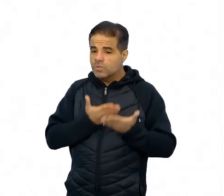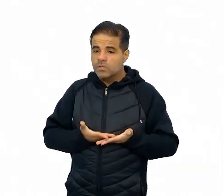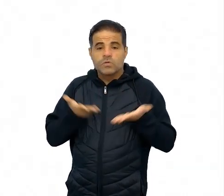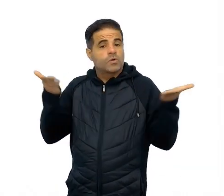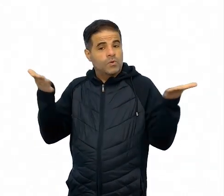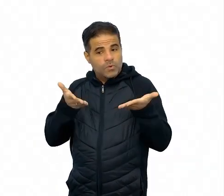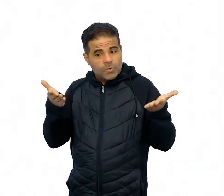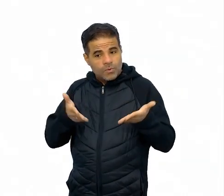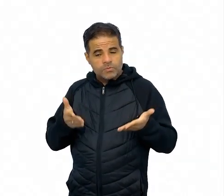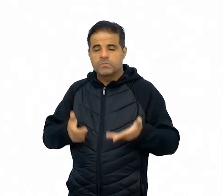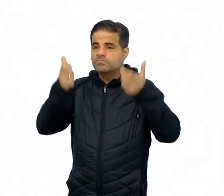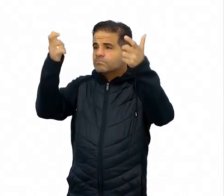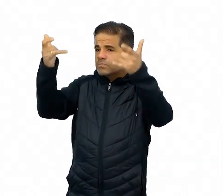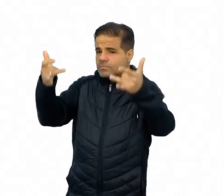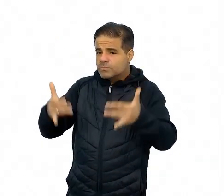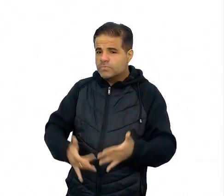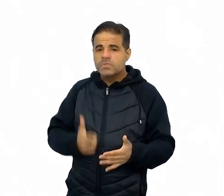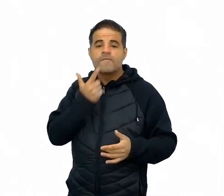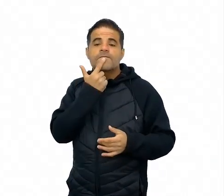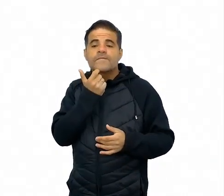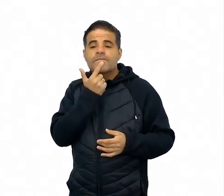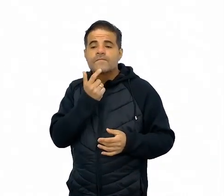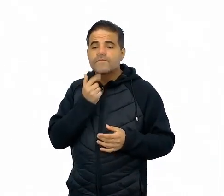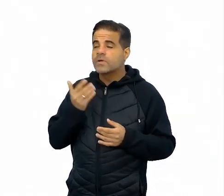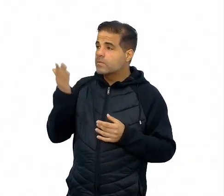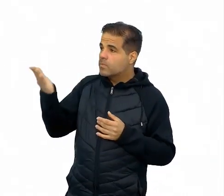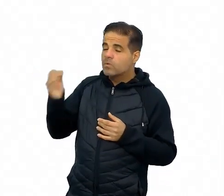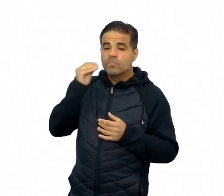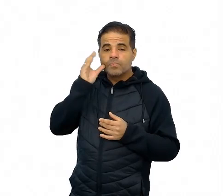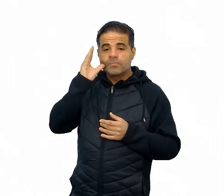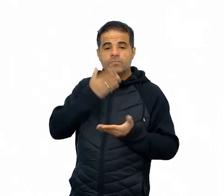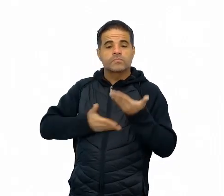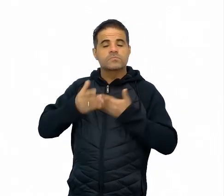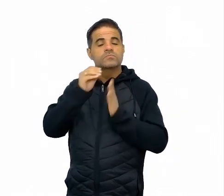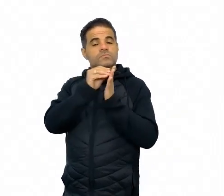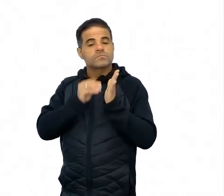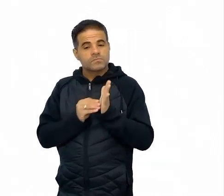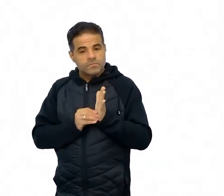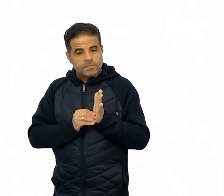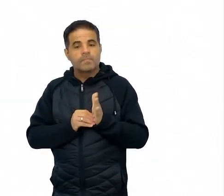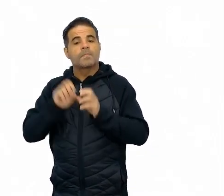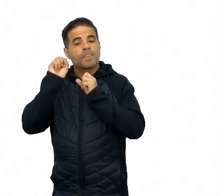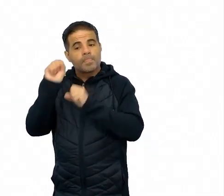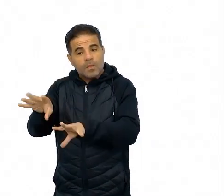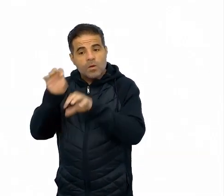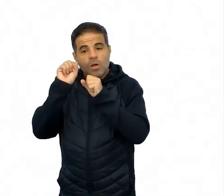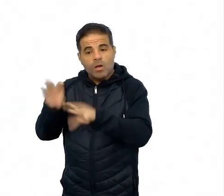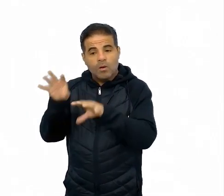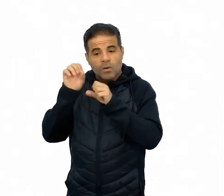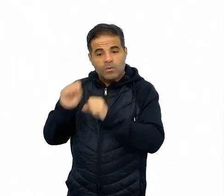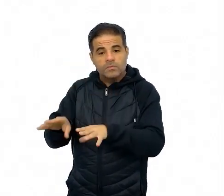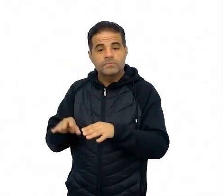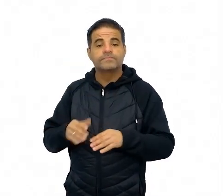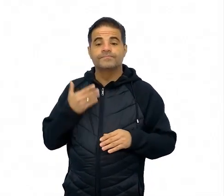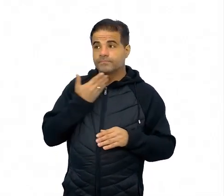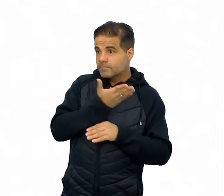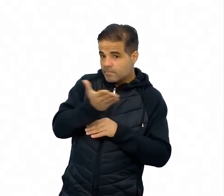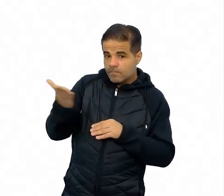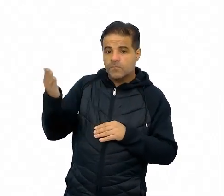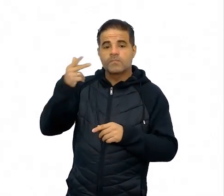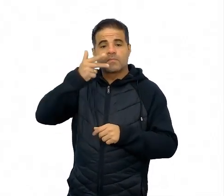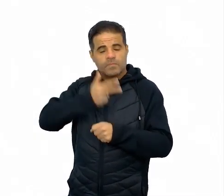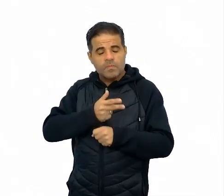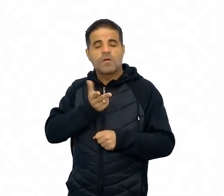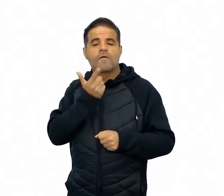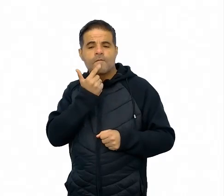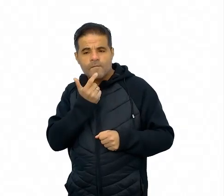gente vai falar desse que está em vermelhinho aqui, ó, do conhecimento do conteúdo e do ensino, e esses que estão em vinho,